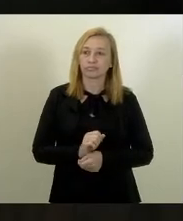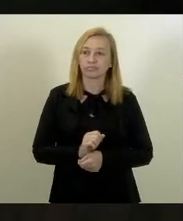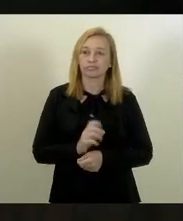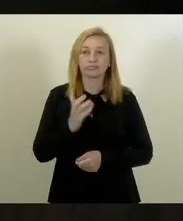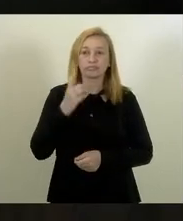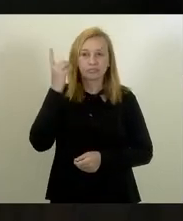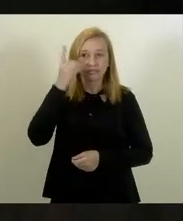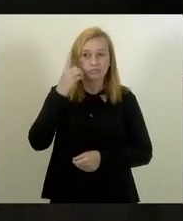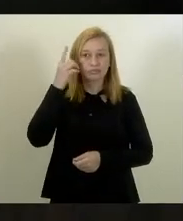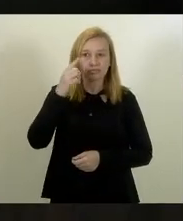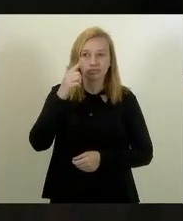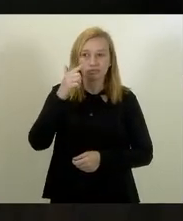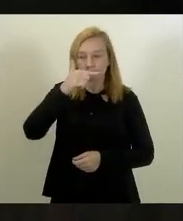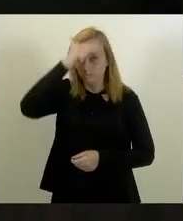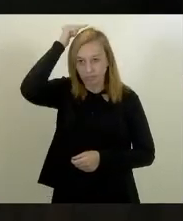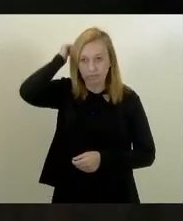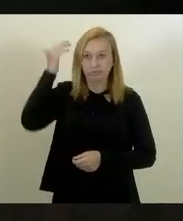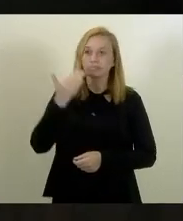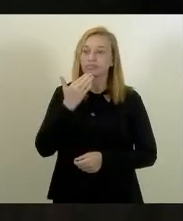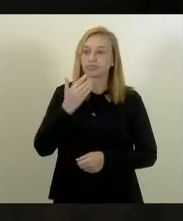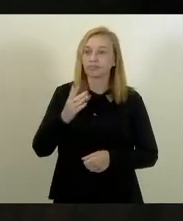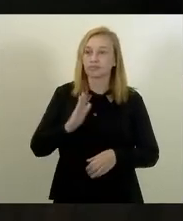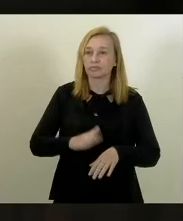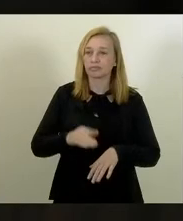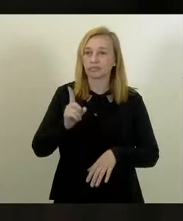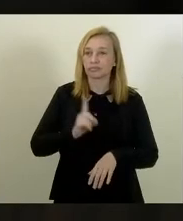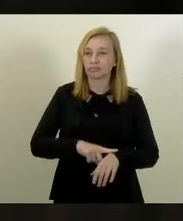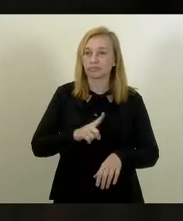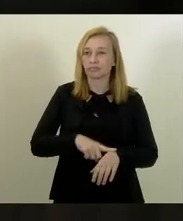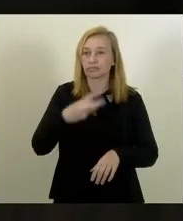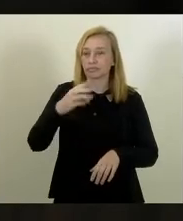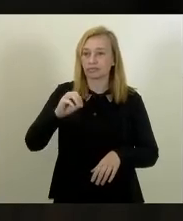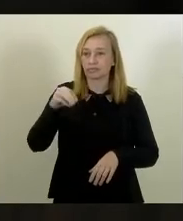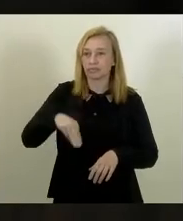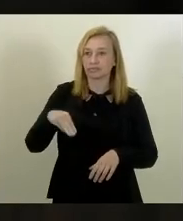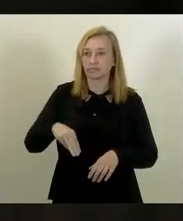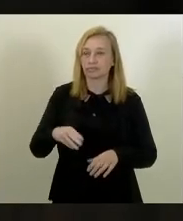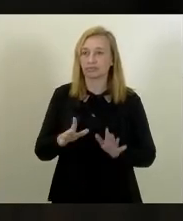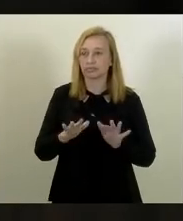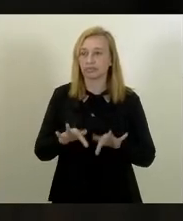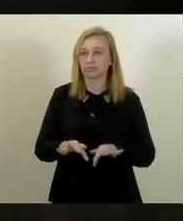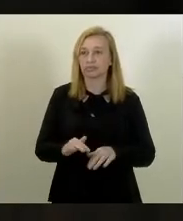Deputado Luiz Paulo pede a prorrogação por 30 minutos. Senhores que aprovam, eles estão aprovados.